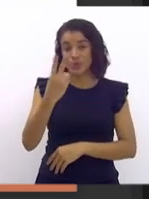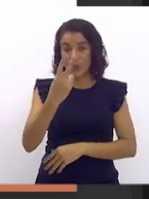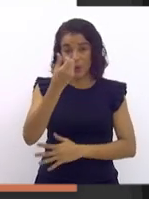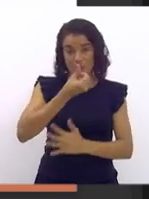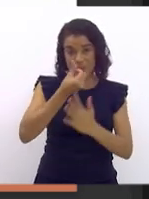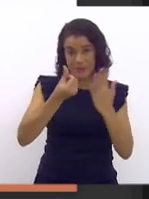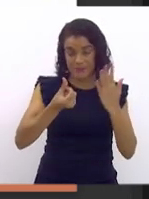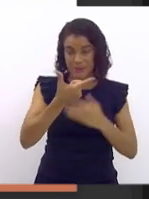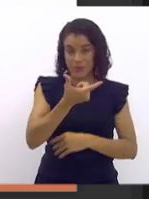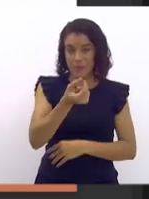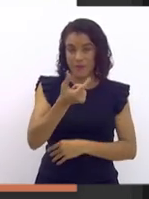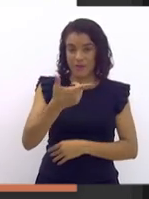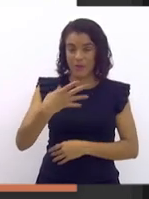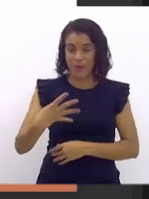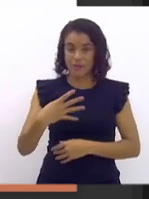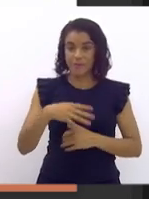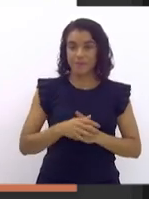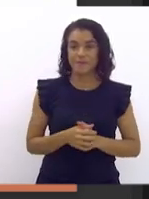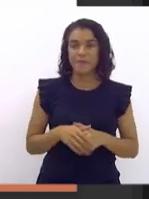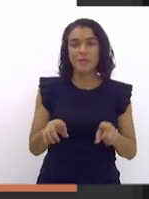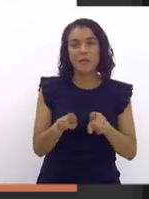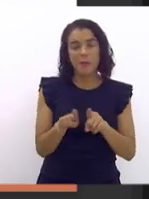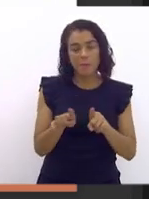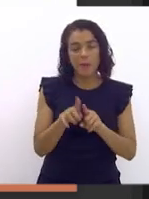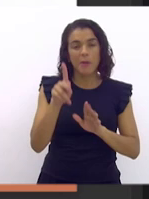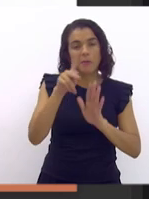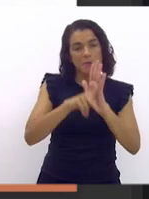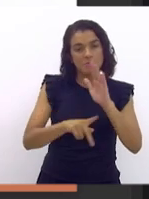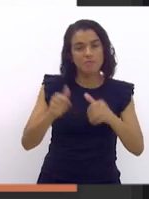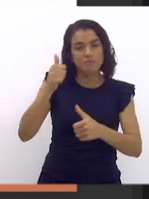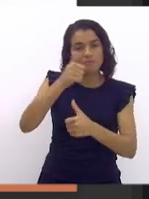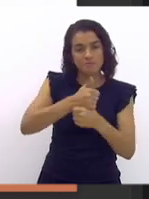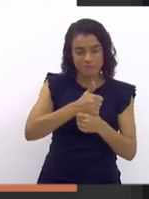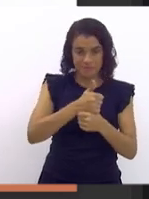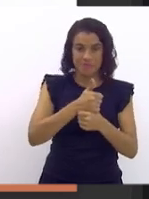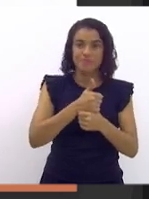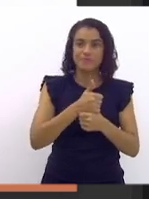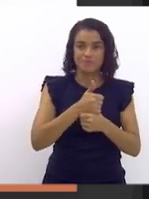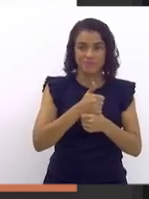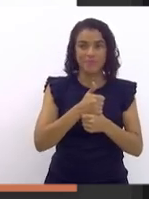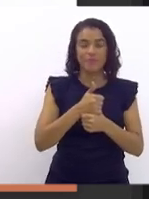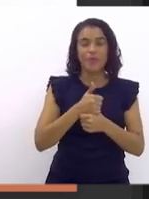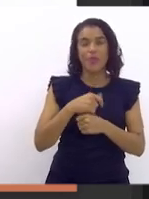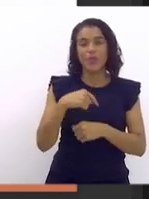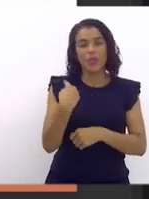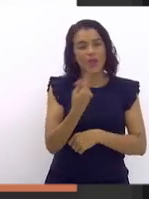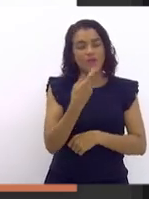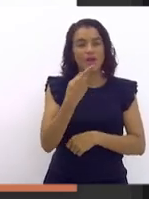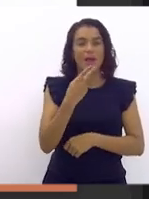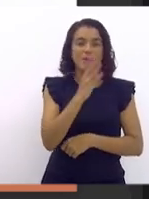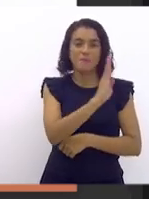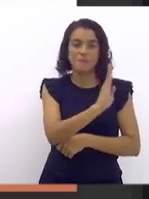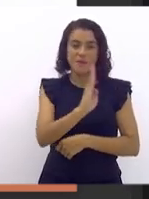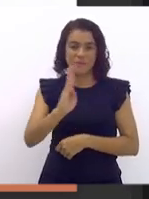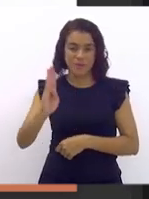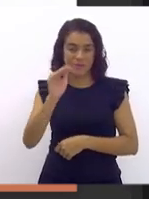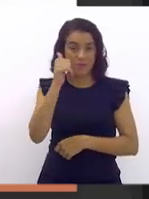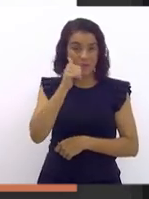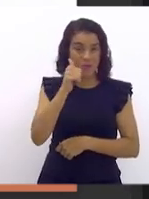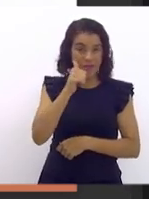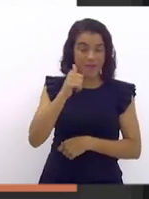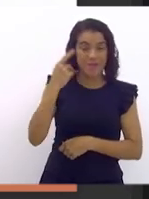2024. E, por fim, o projeto do repositório, um repositório que nós vamos chamar de Biblioteca Mulher na